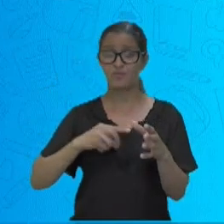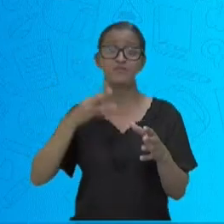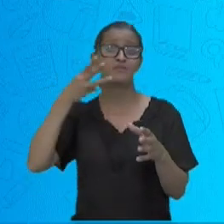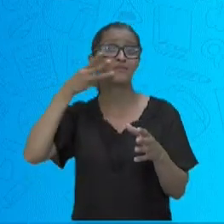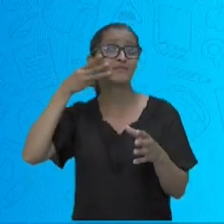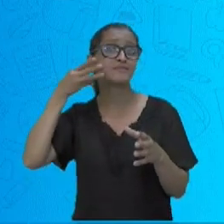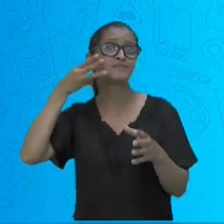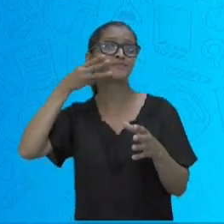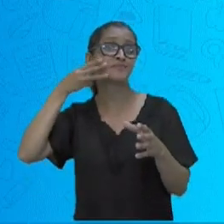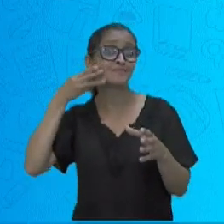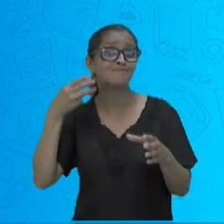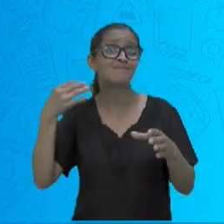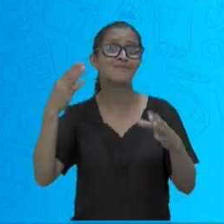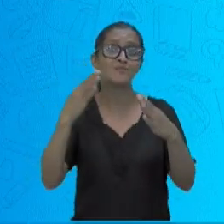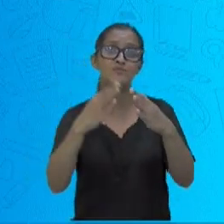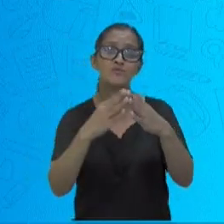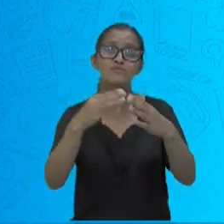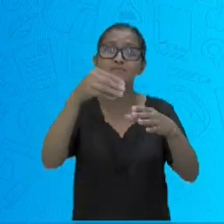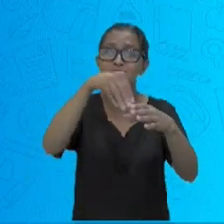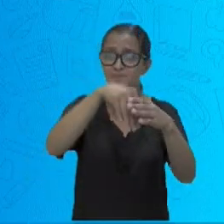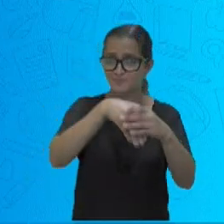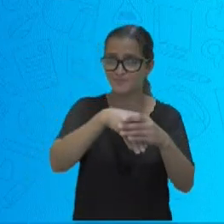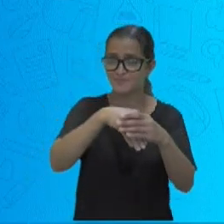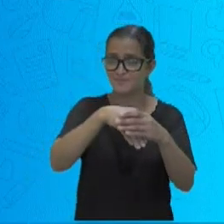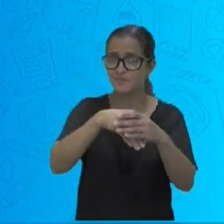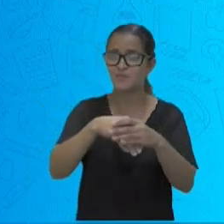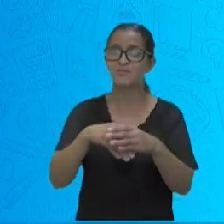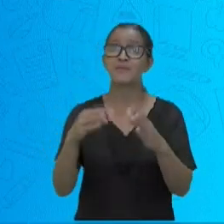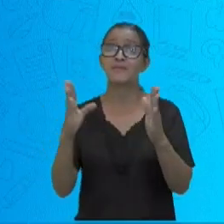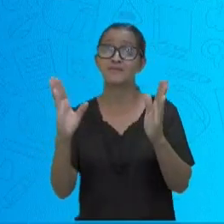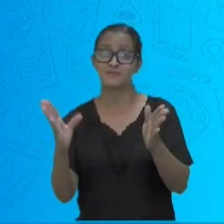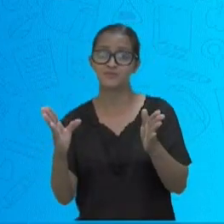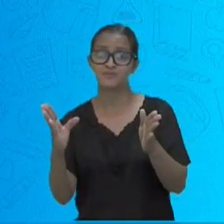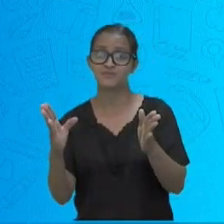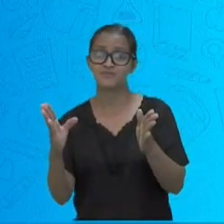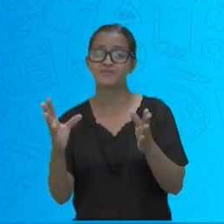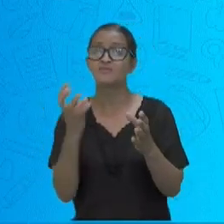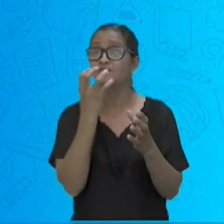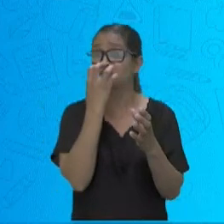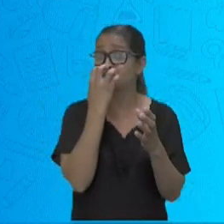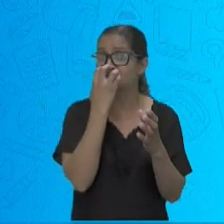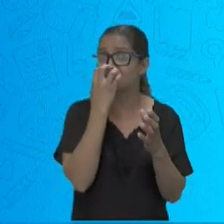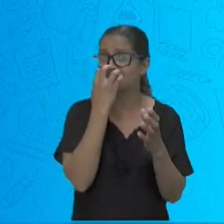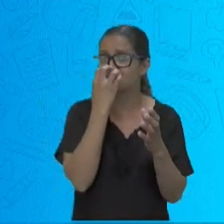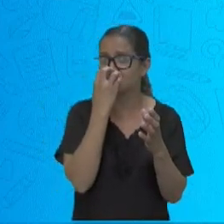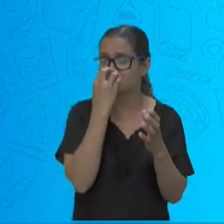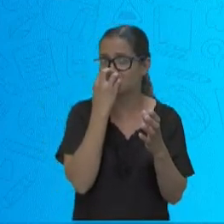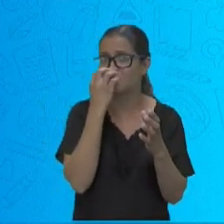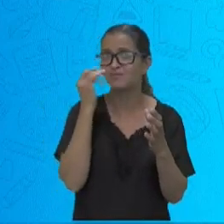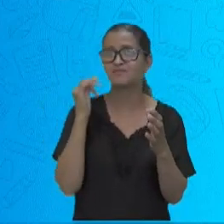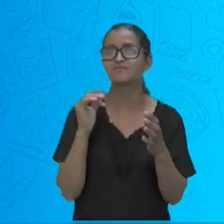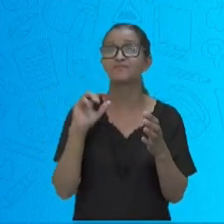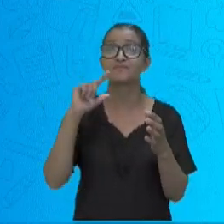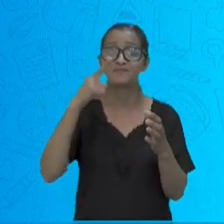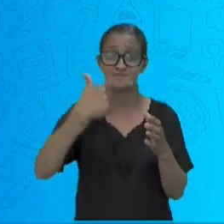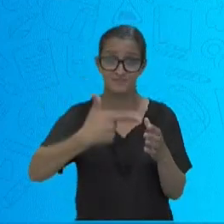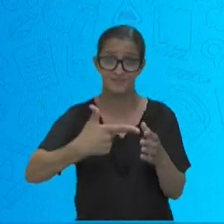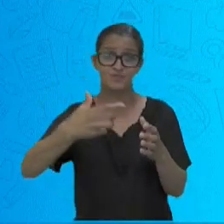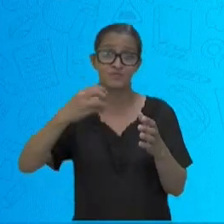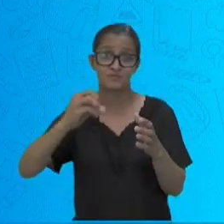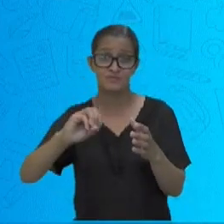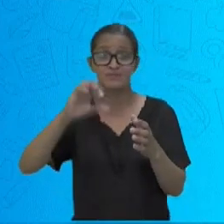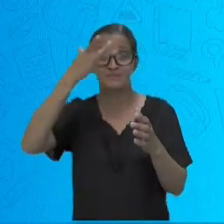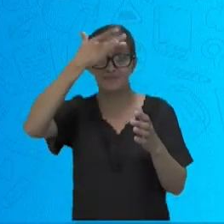O cachorro, 20 pessoas. Eu vou subir, então, até o número 20. E o